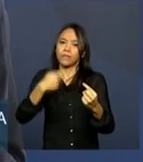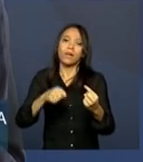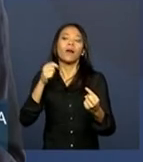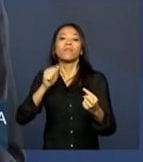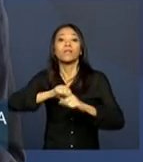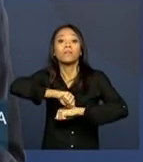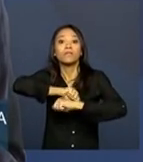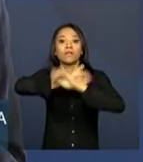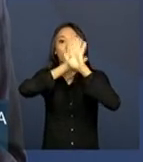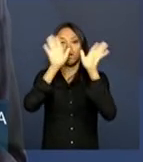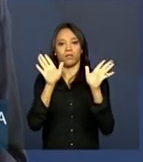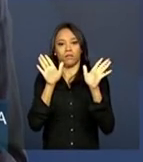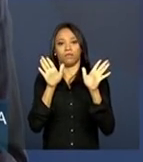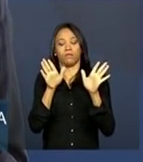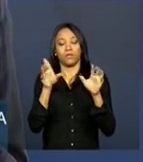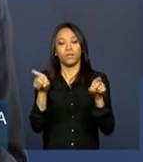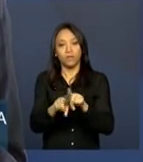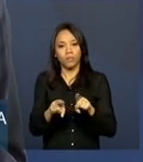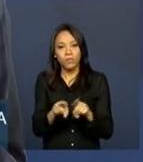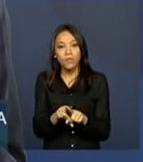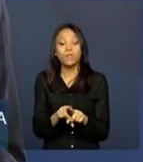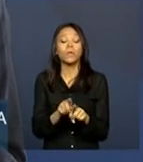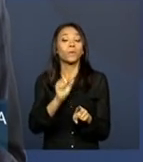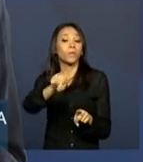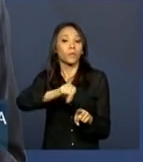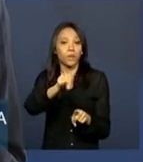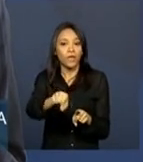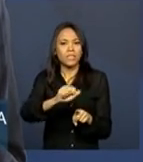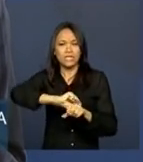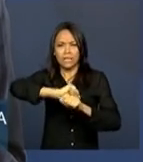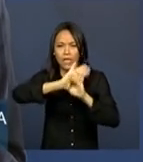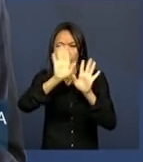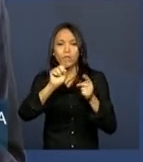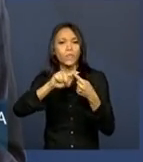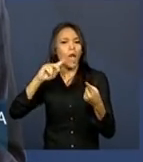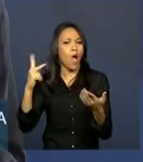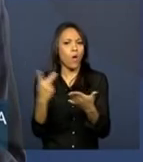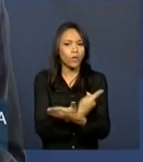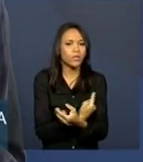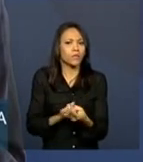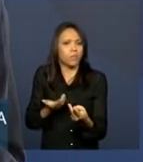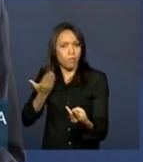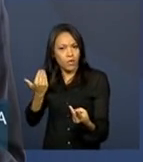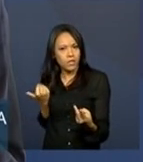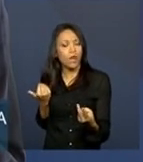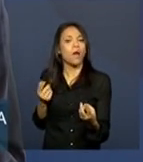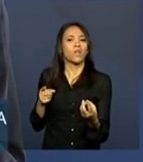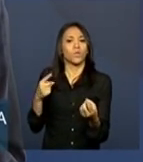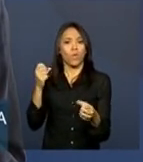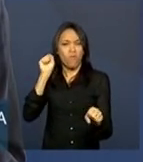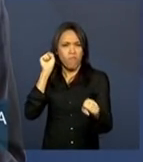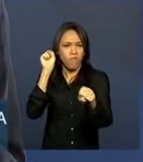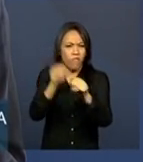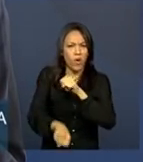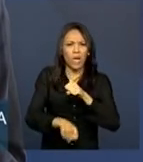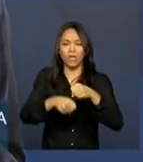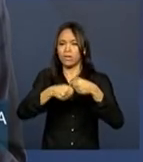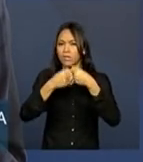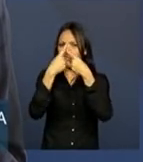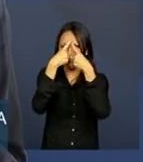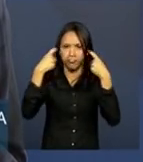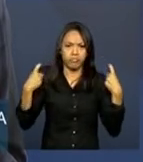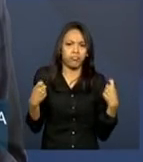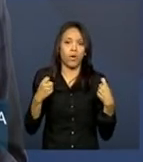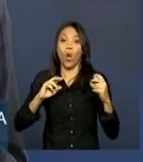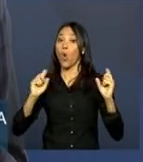apuração da Verdade competia lhe esclarecer os fatos e as circunstâncias das graves violações de direitos humanos